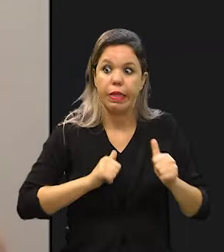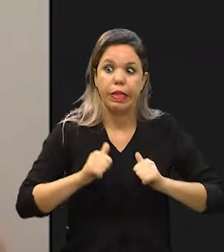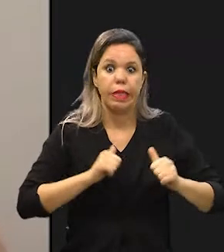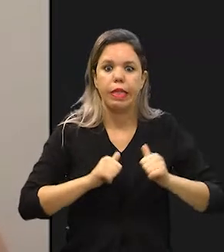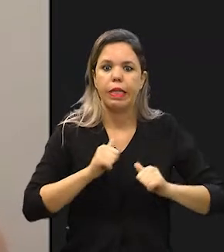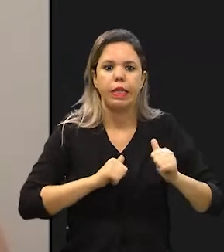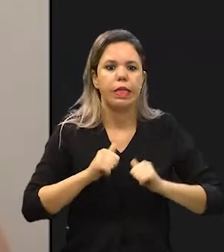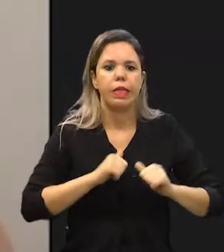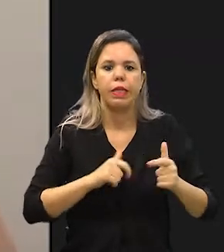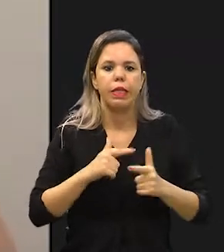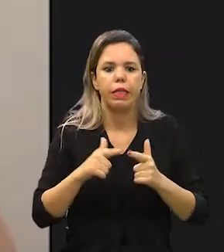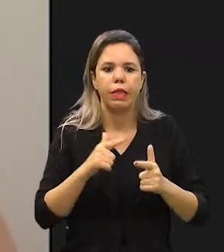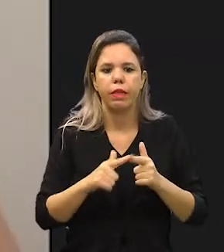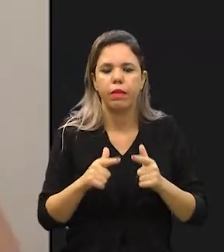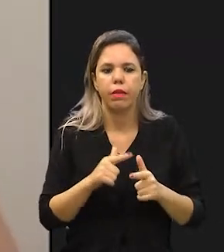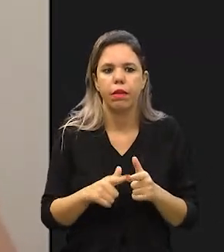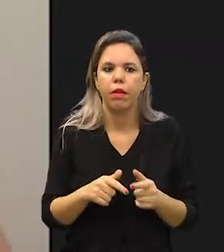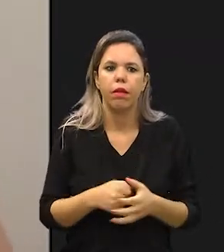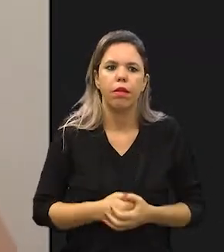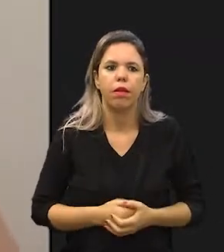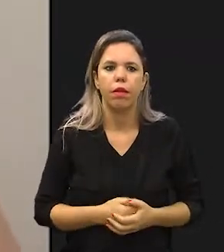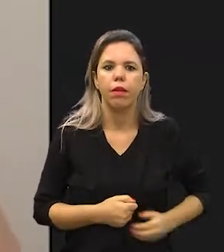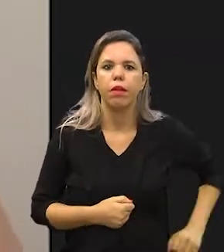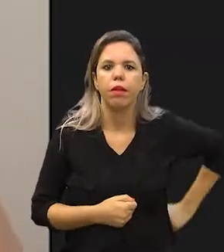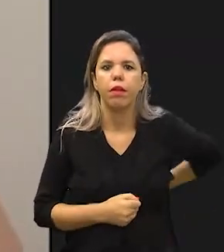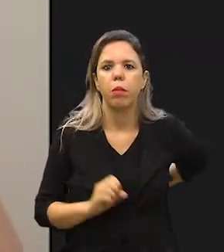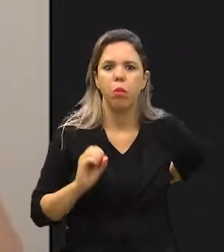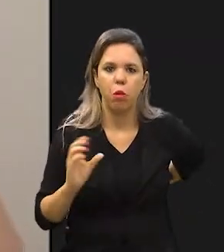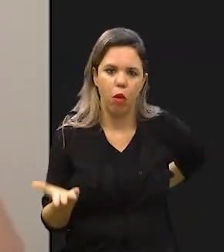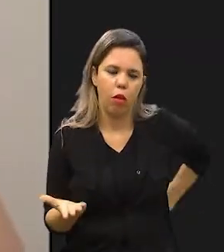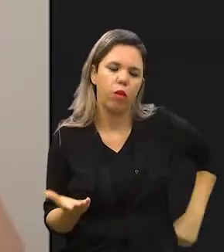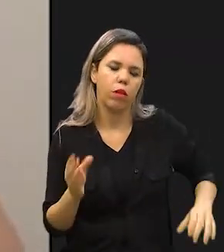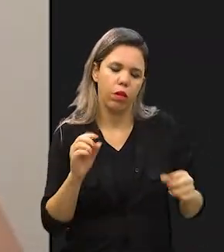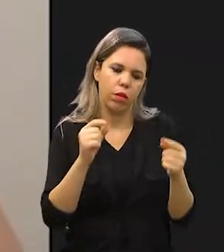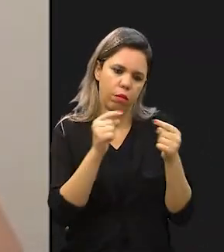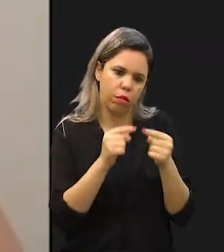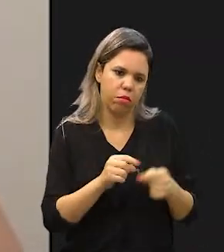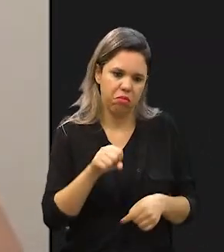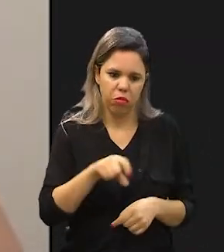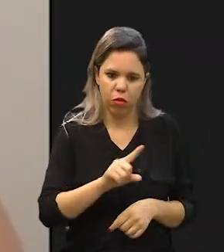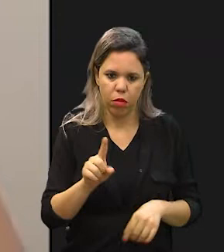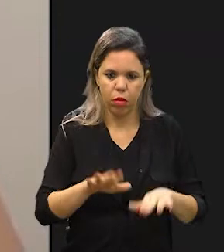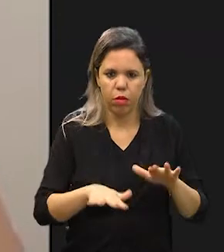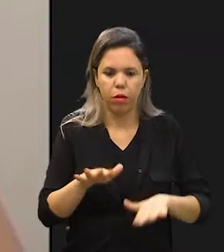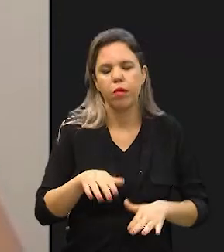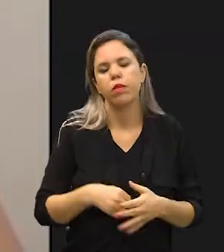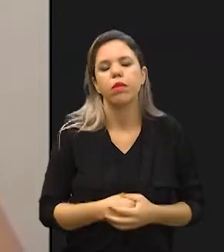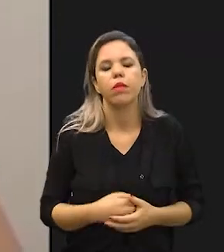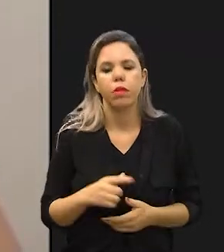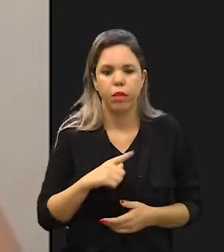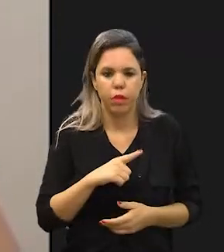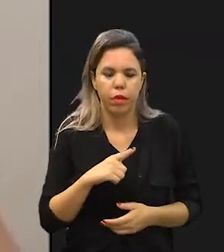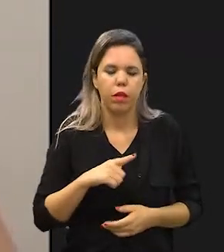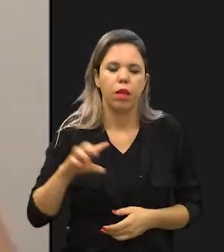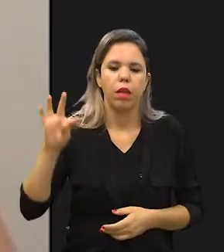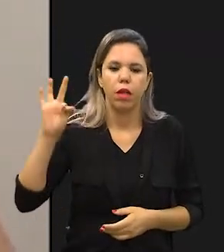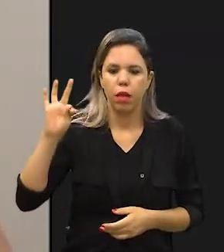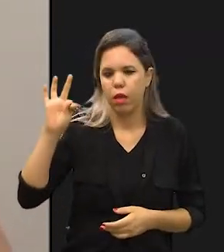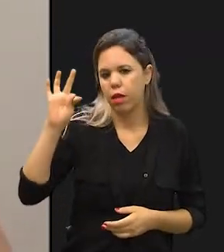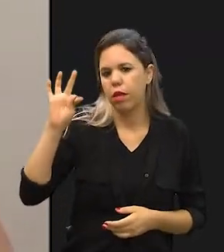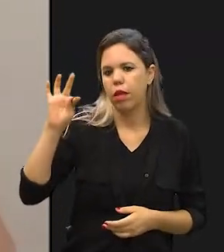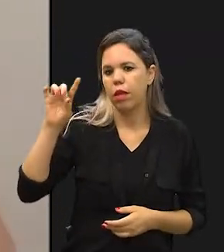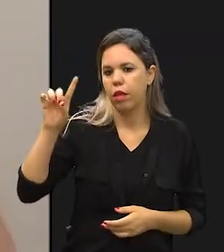impulsividade do sintoma mais opositor, né, que pode estar associado ou não. E aí nós temos o